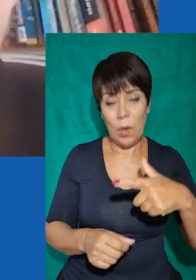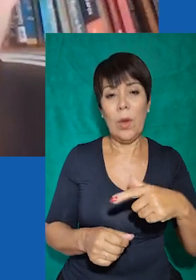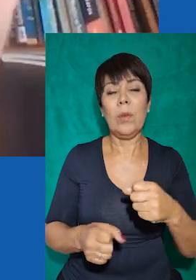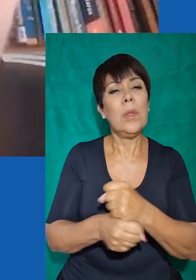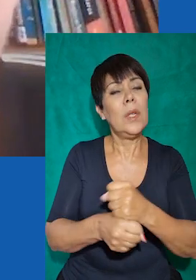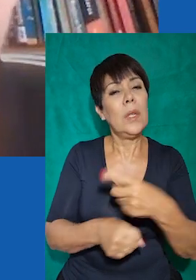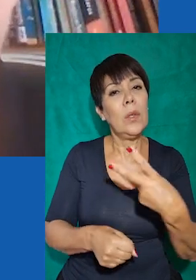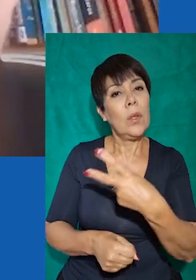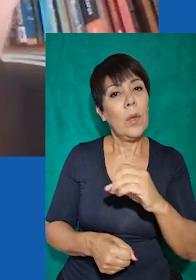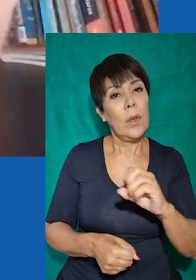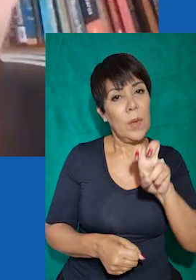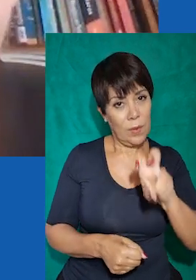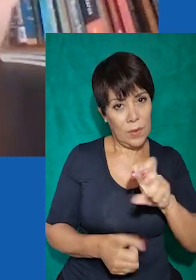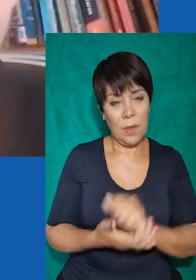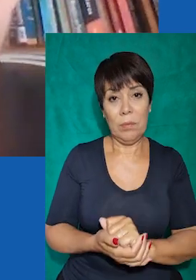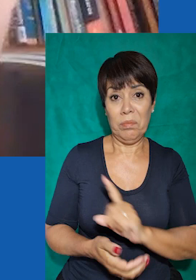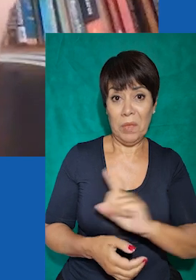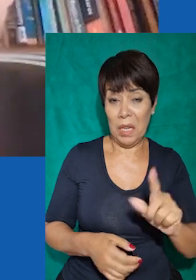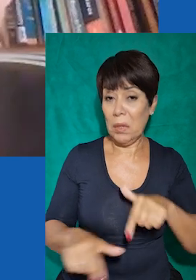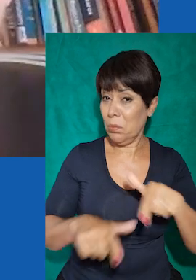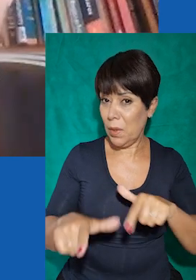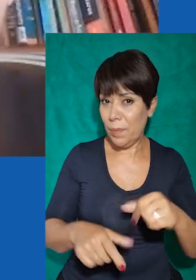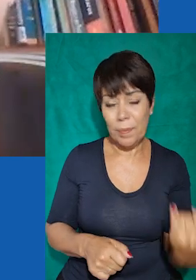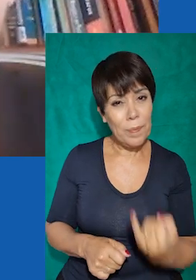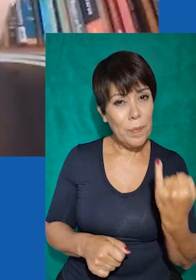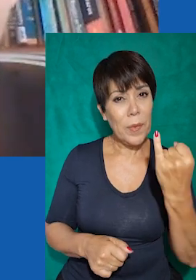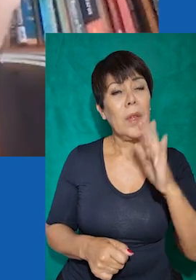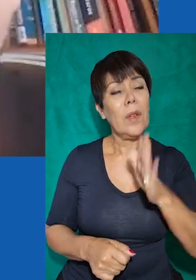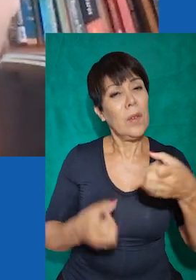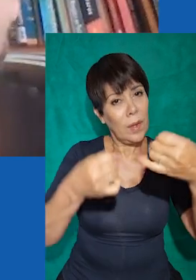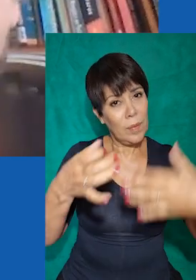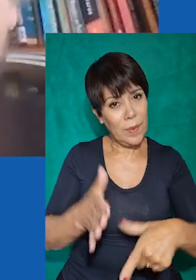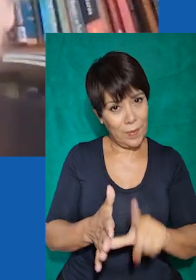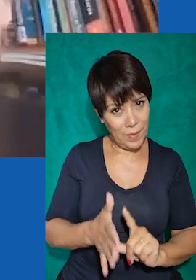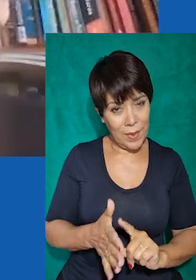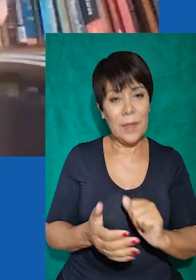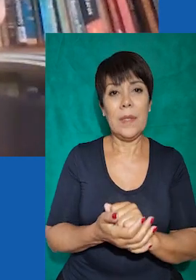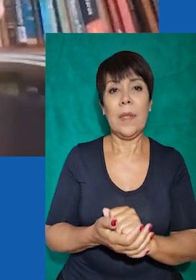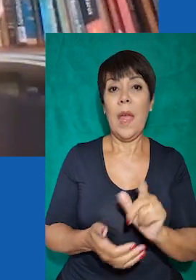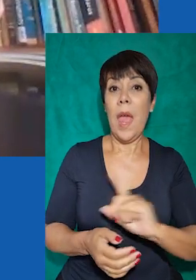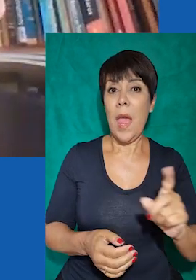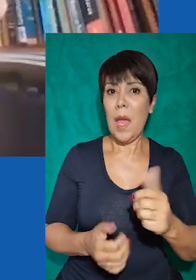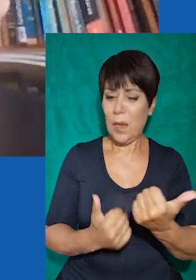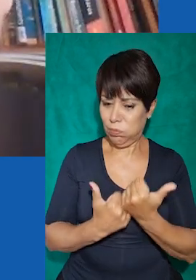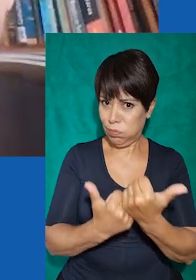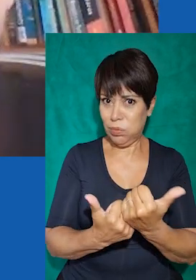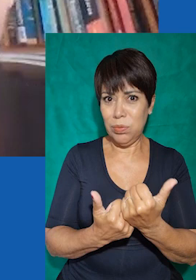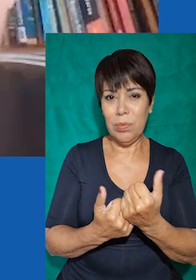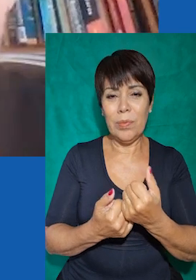uma atuação extremamente importante e, como já foi dito aqui, ela fez a sustentação